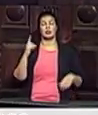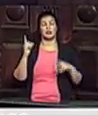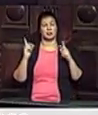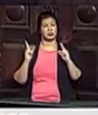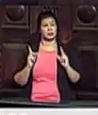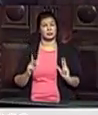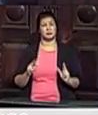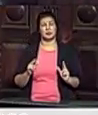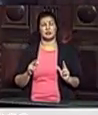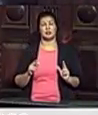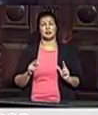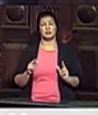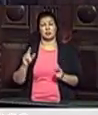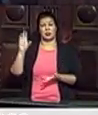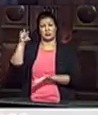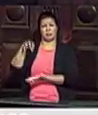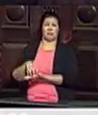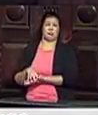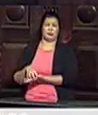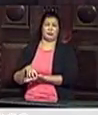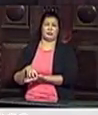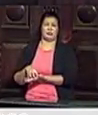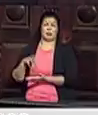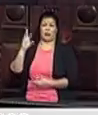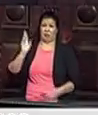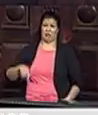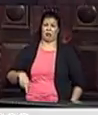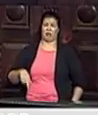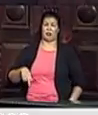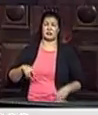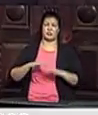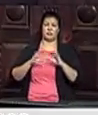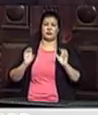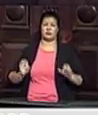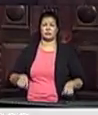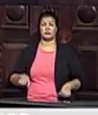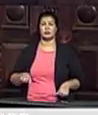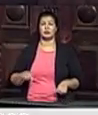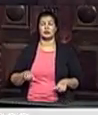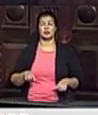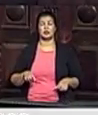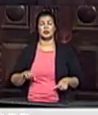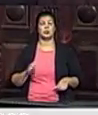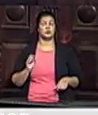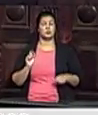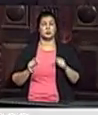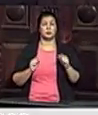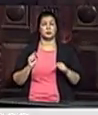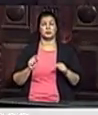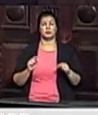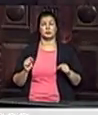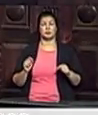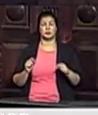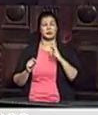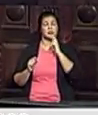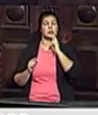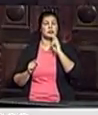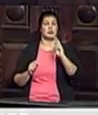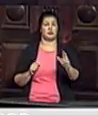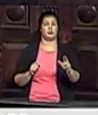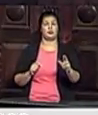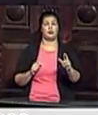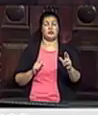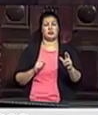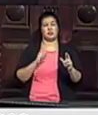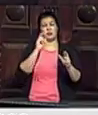mesma matriz, a mesma razão estrutural, qual seja, dar respostas